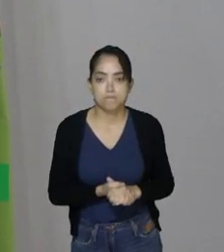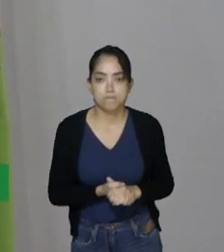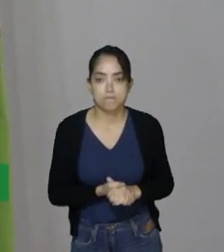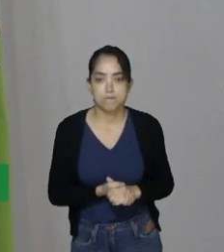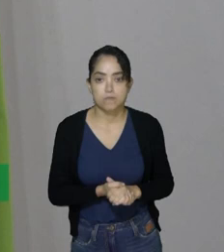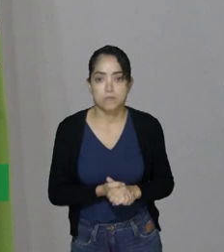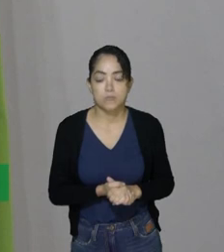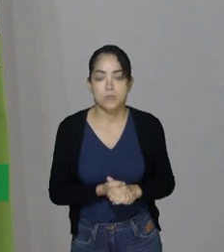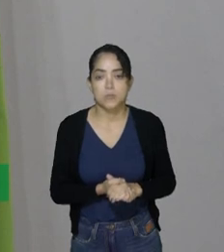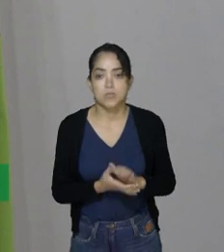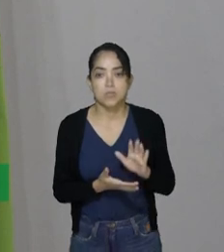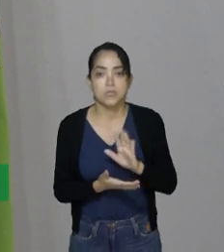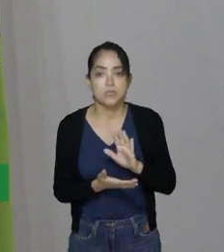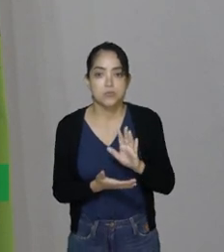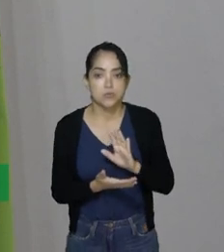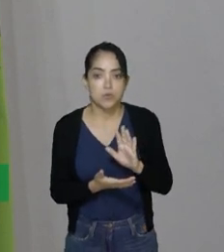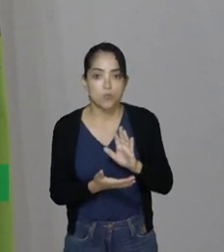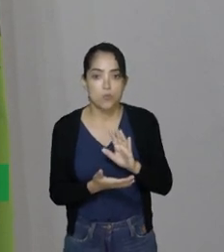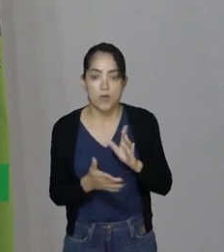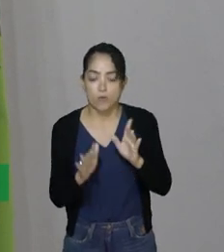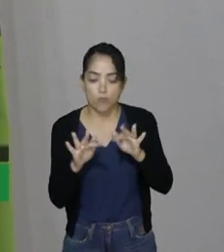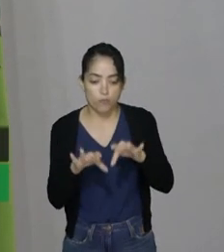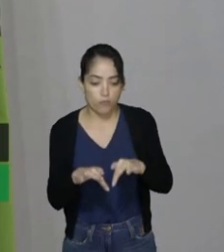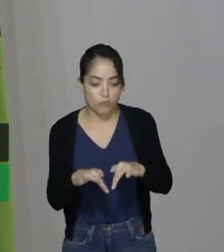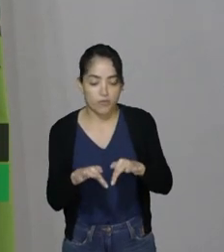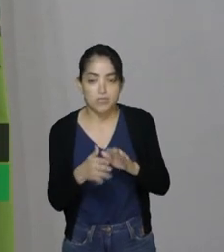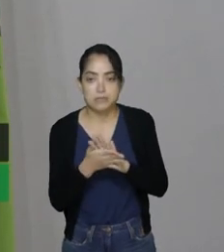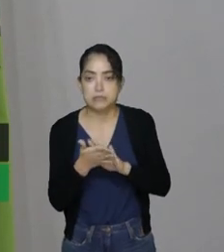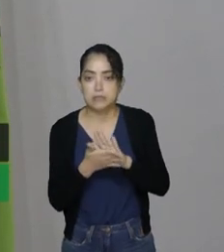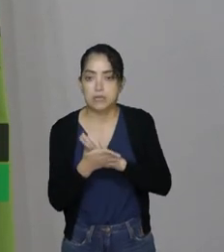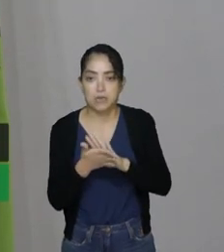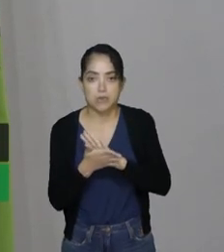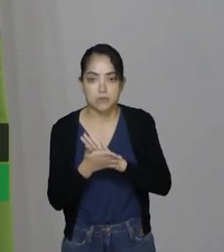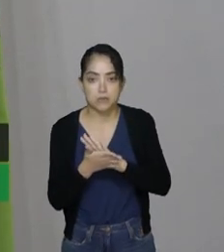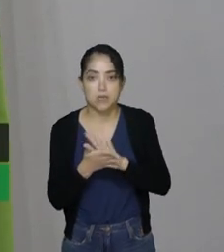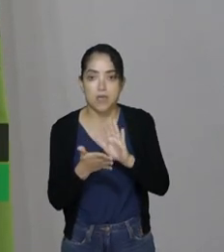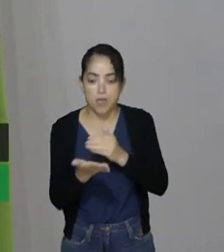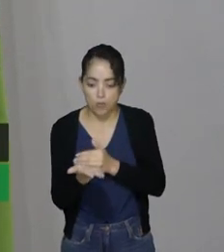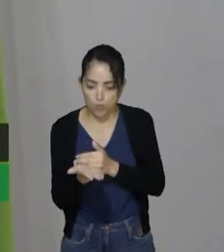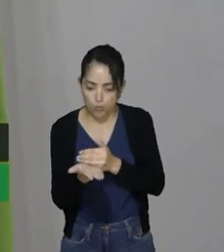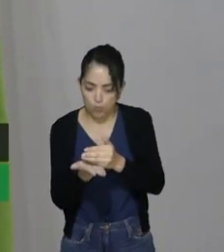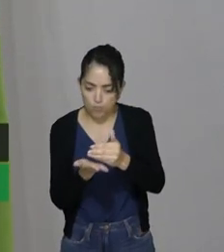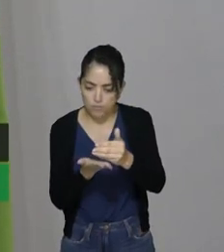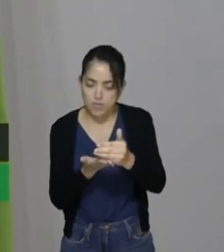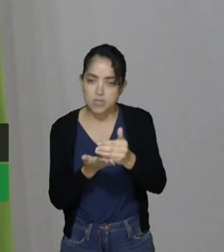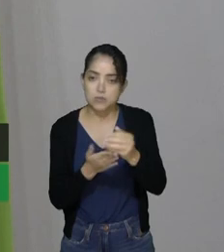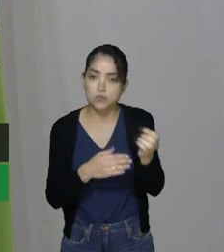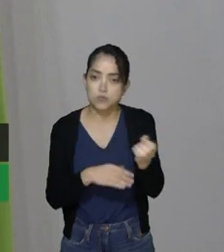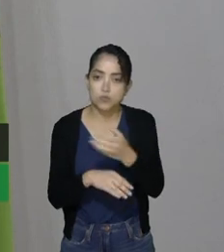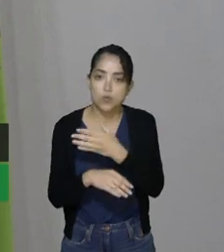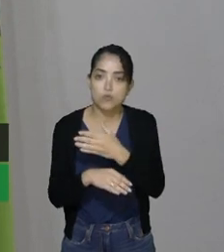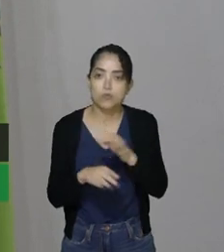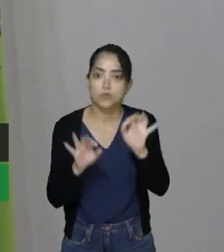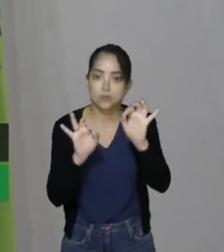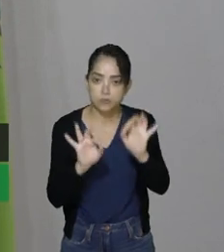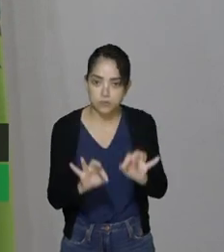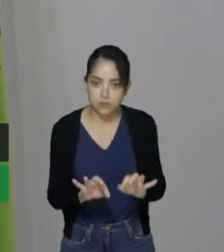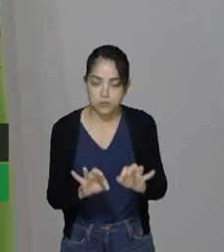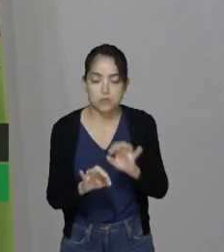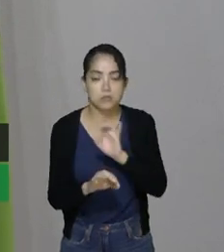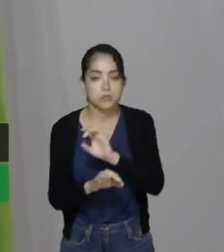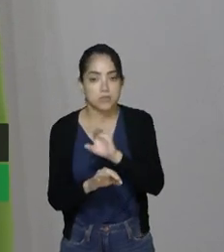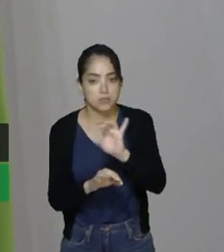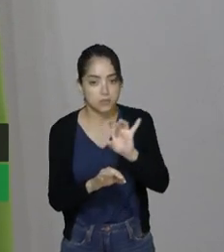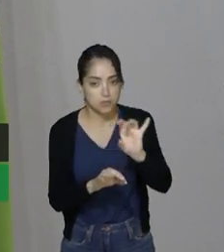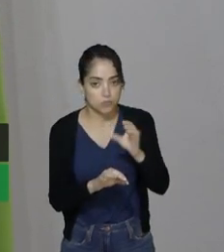Isso não é absolutamente o fim de nada. É o início de um novo projeto. Eu tenho certeza que cada um dos